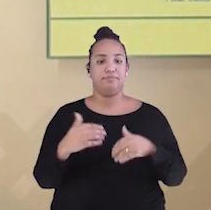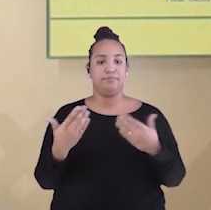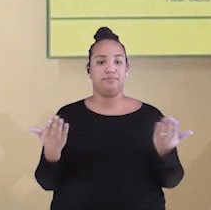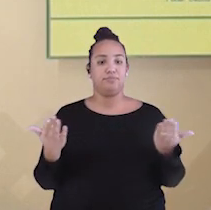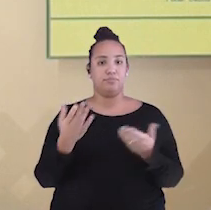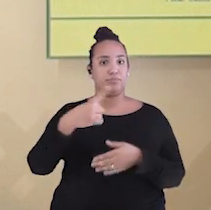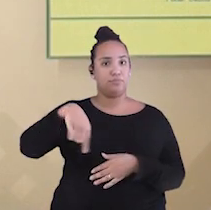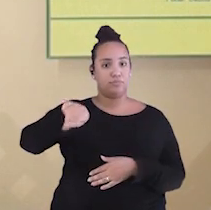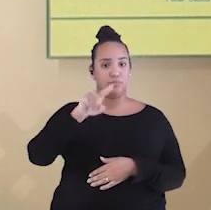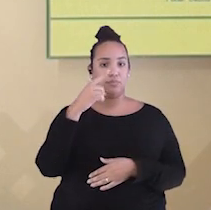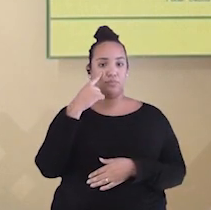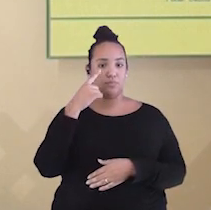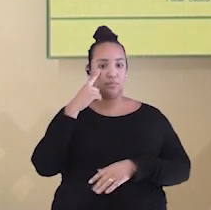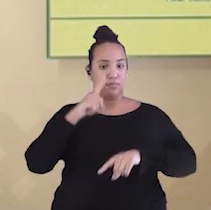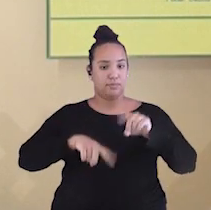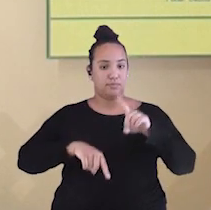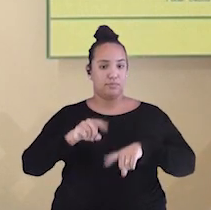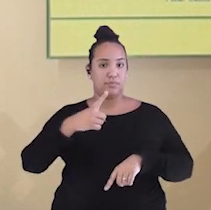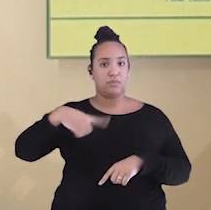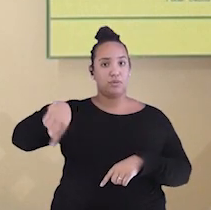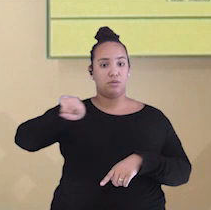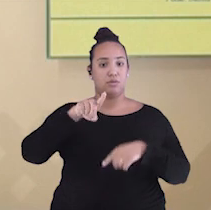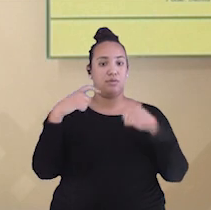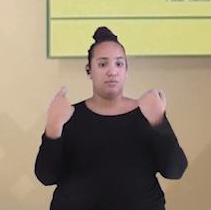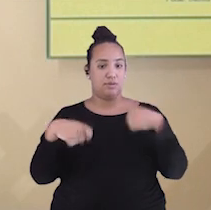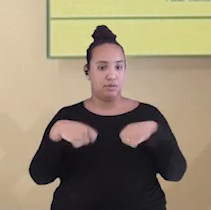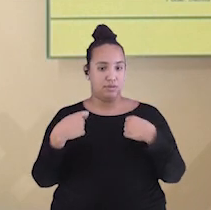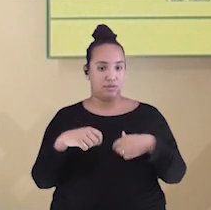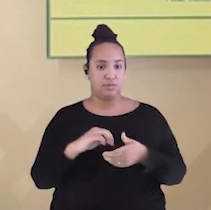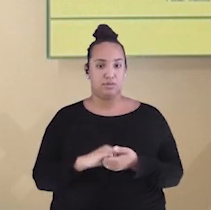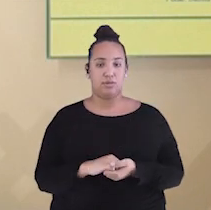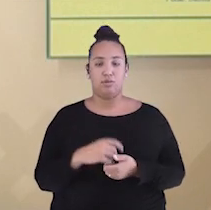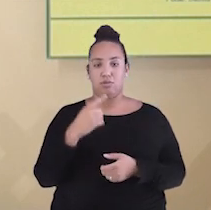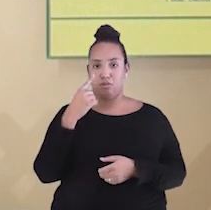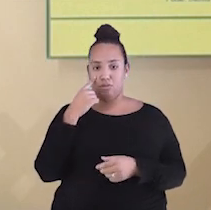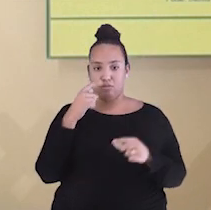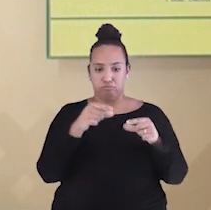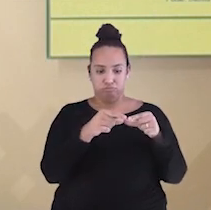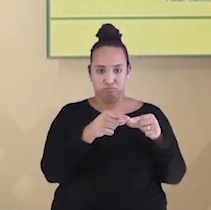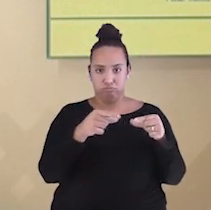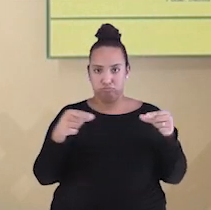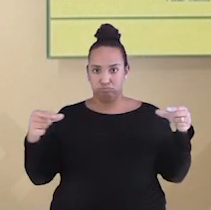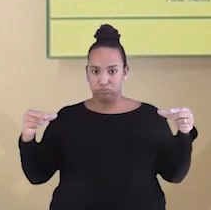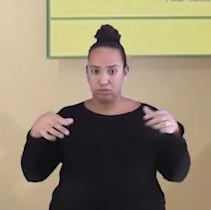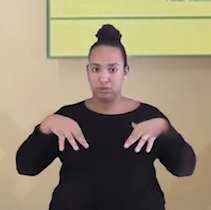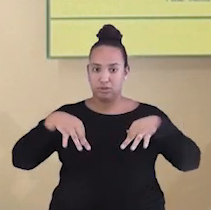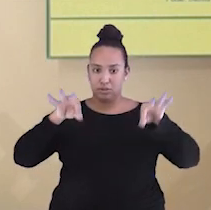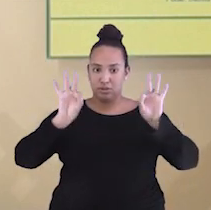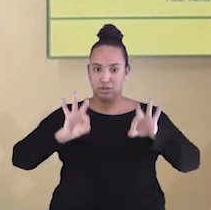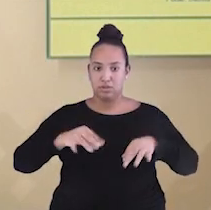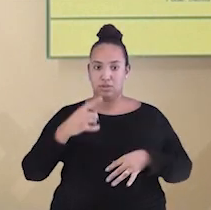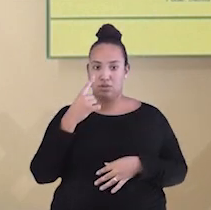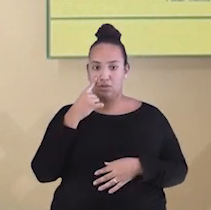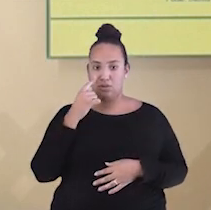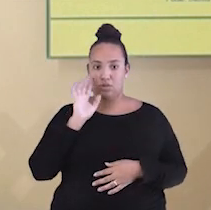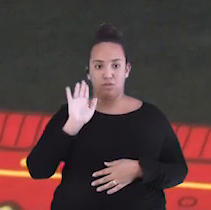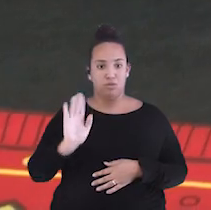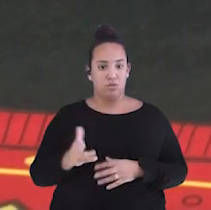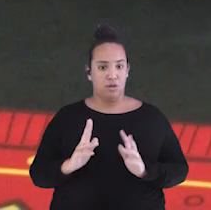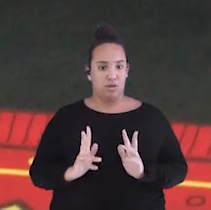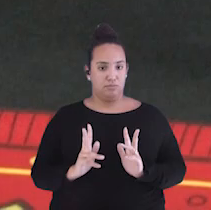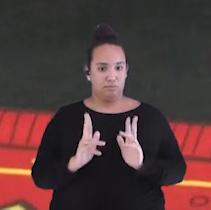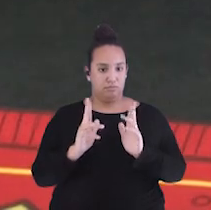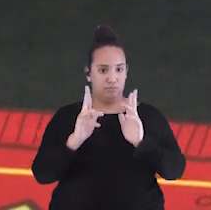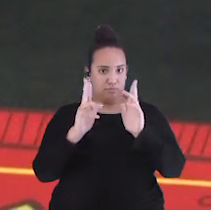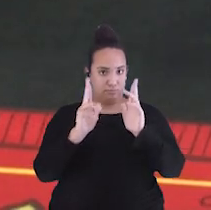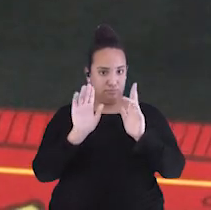nos materiais, professora Beatriz, nós vamos precisar de uma tira de um tecido maior. Então, aqui nós já temos